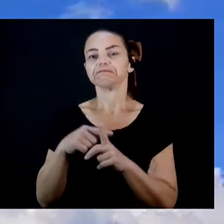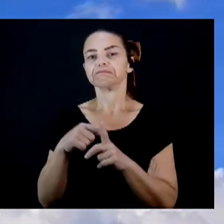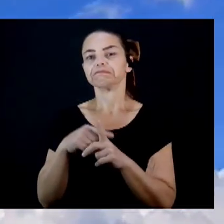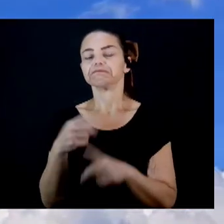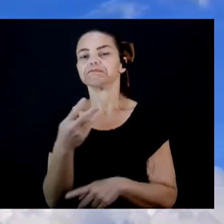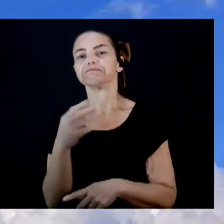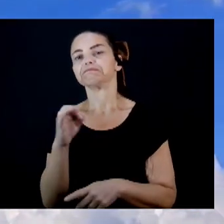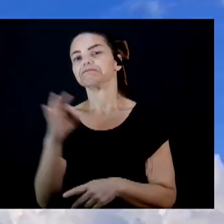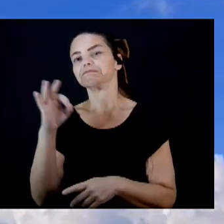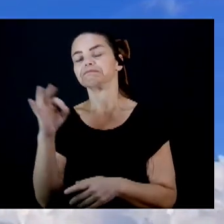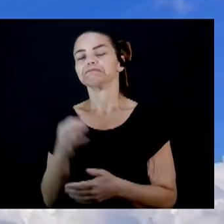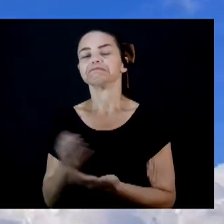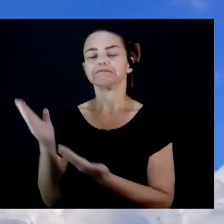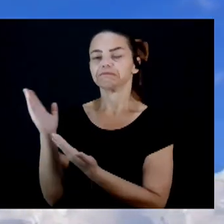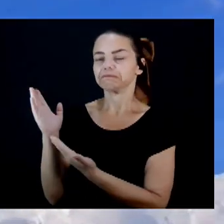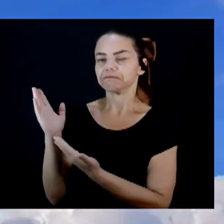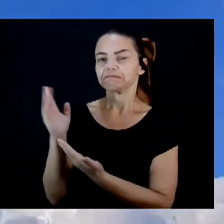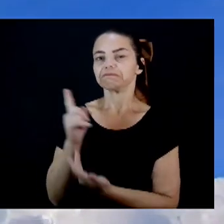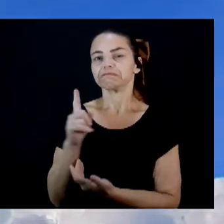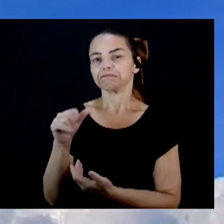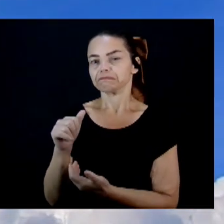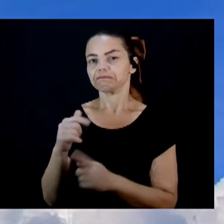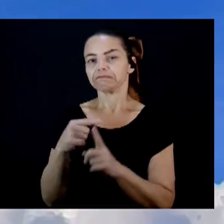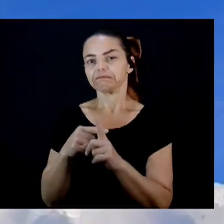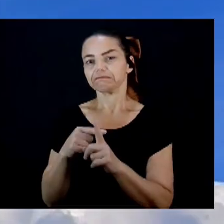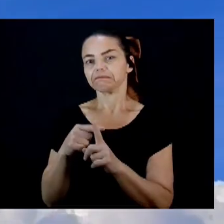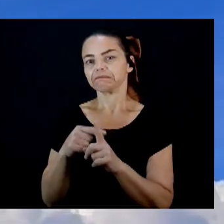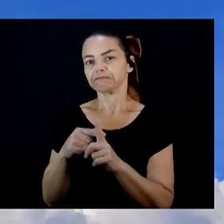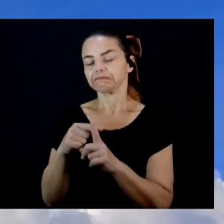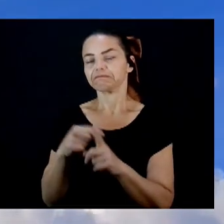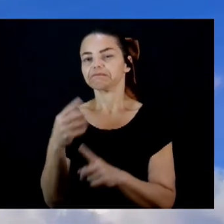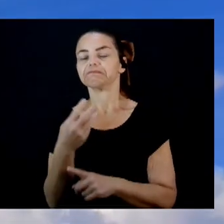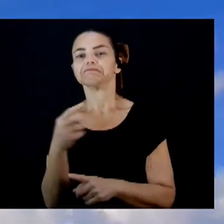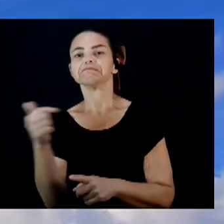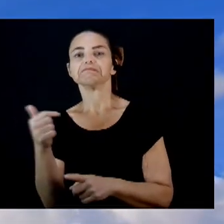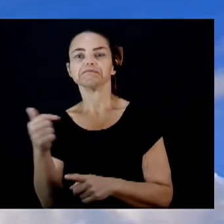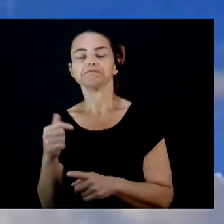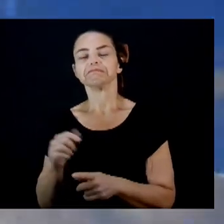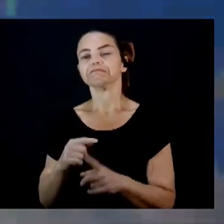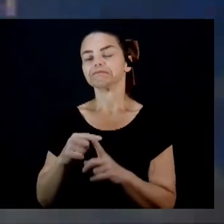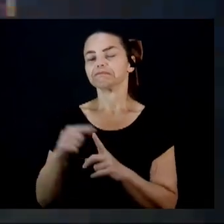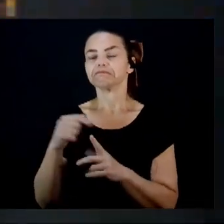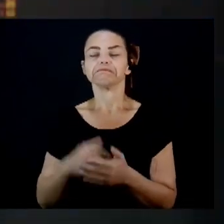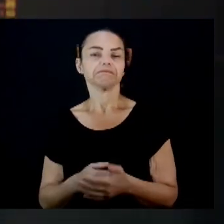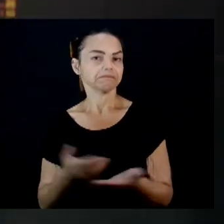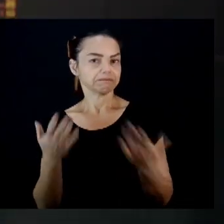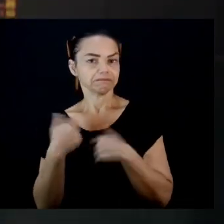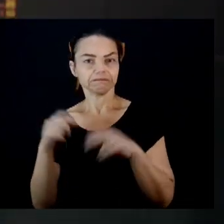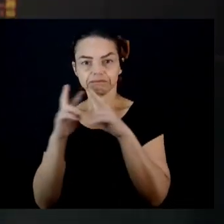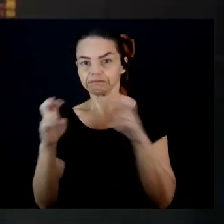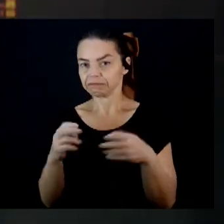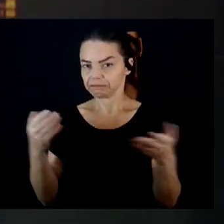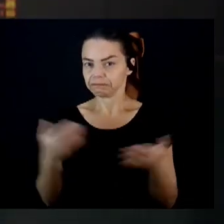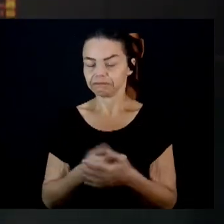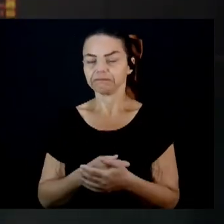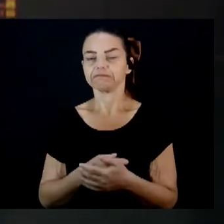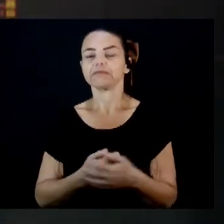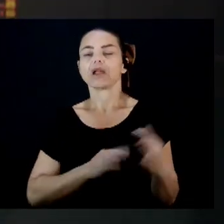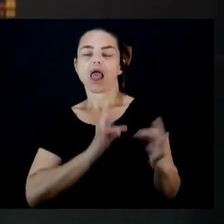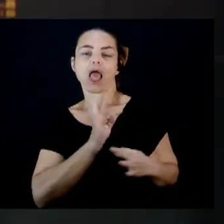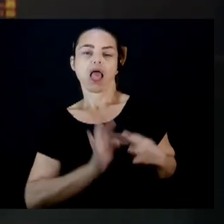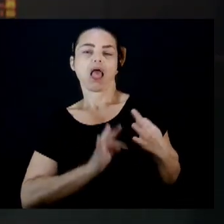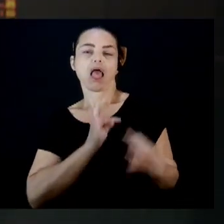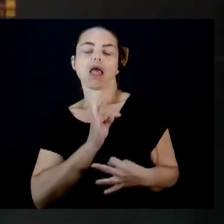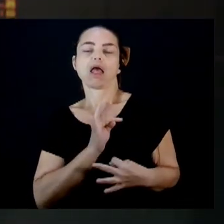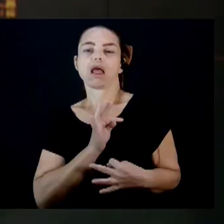temperatura está entre 19 e 32 graus. Mas vamos ao nosso tema de hoje, libido e rotina.